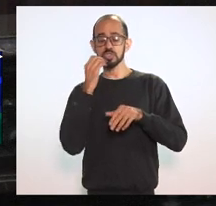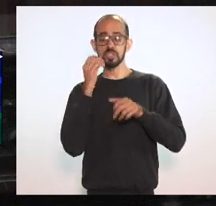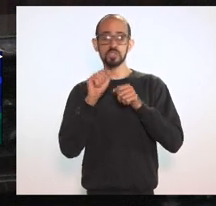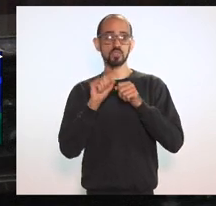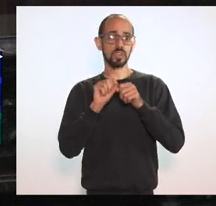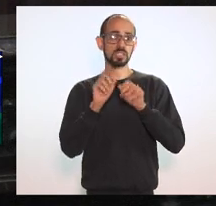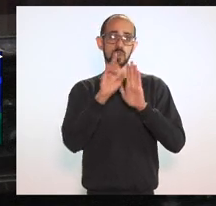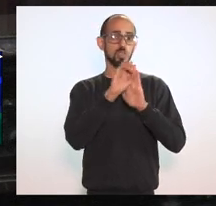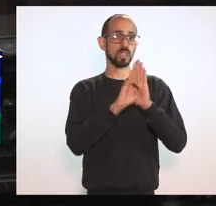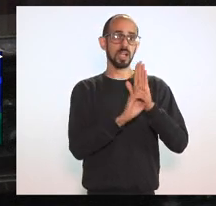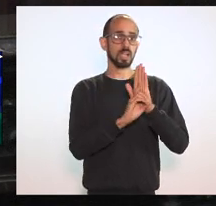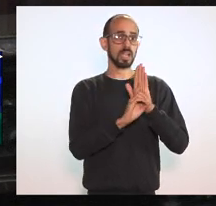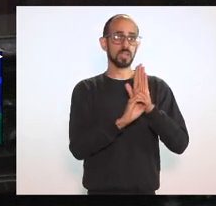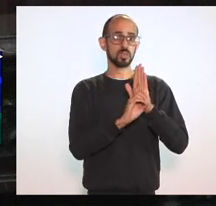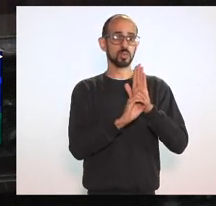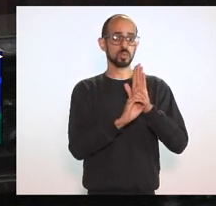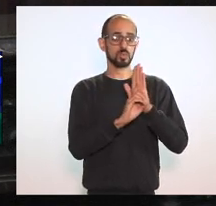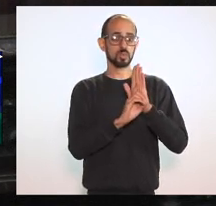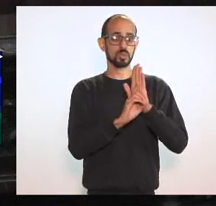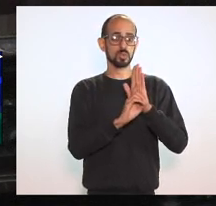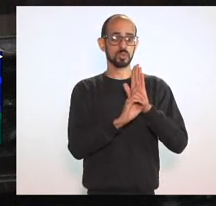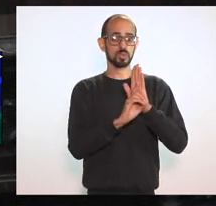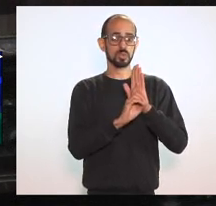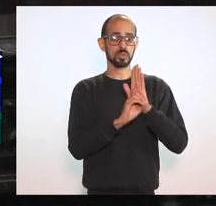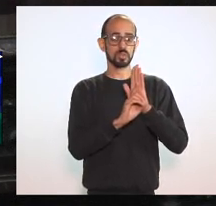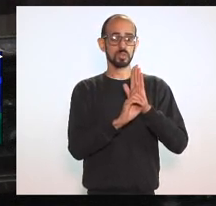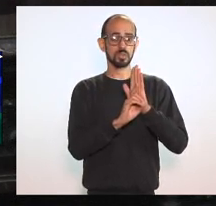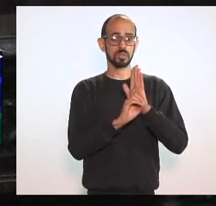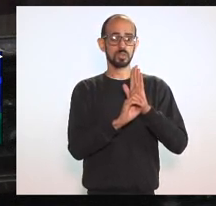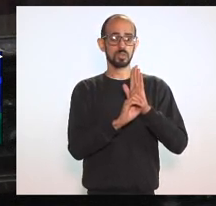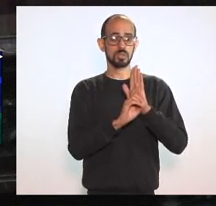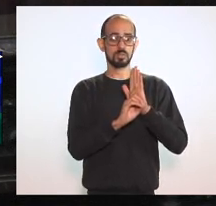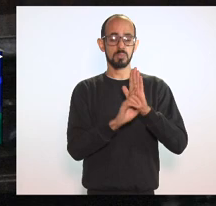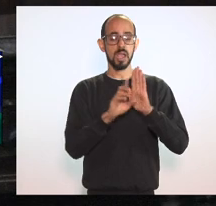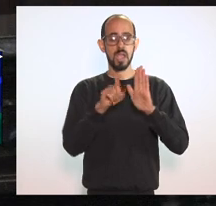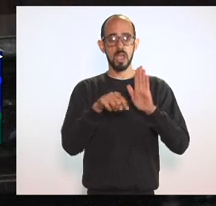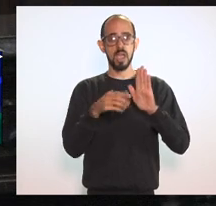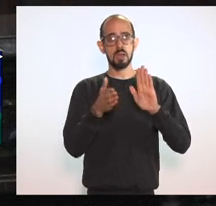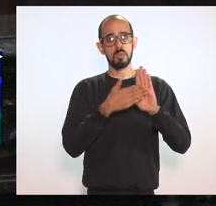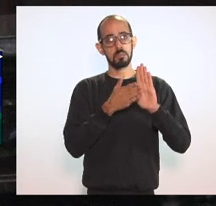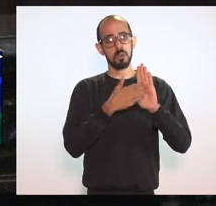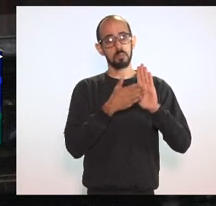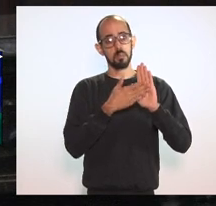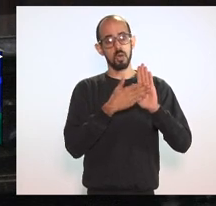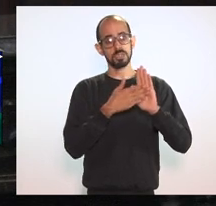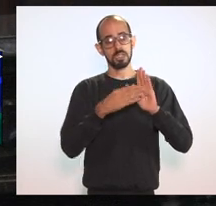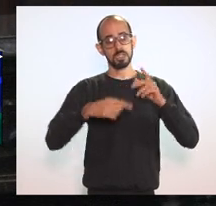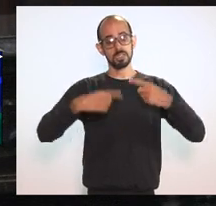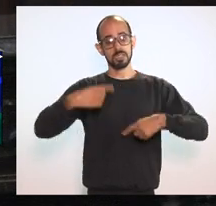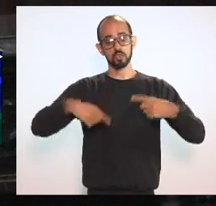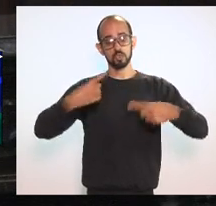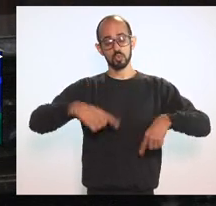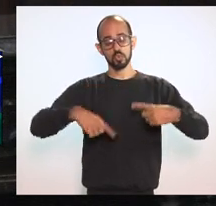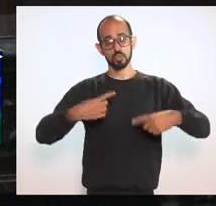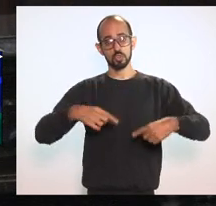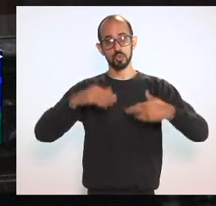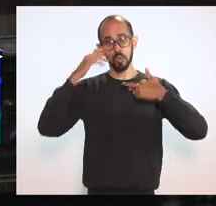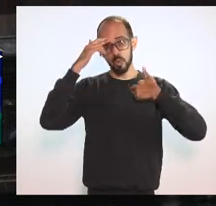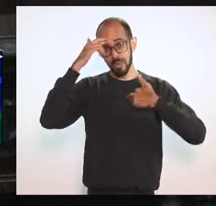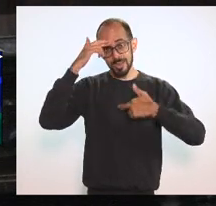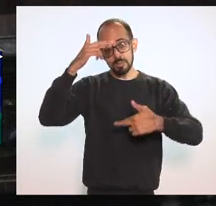se se fossem apenas pontos para contativo uma proposta com todo respeito sempre discutido com esse Parlamento um